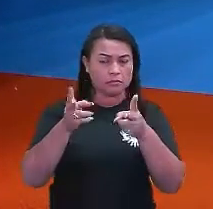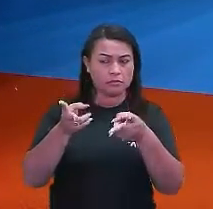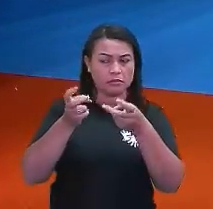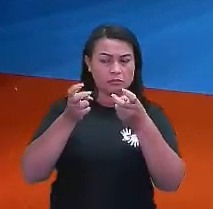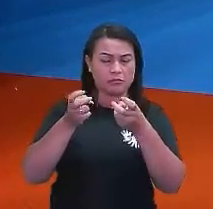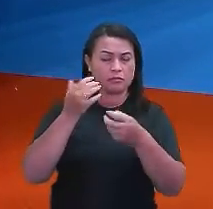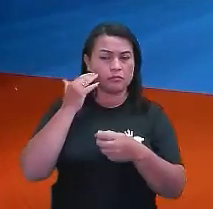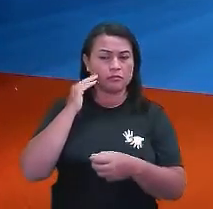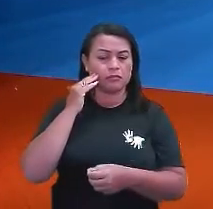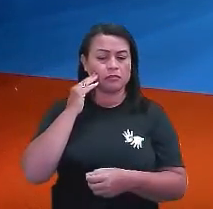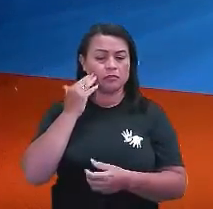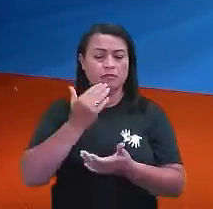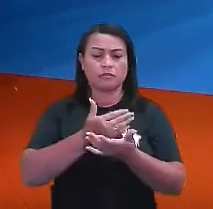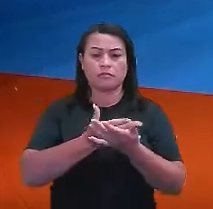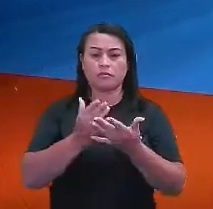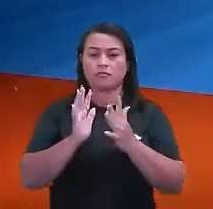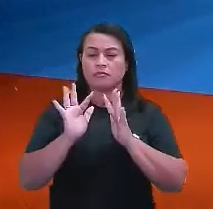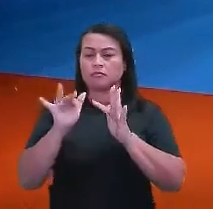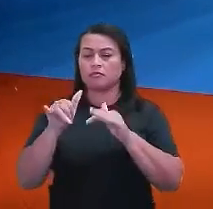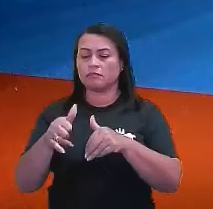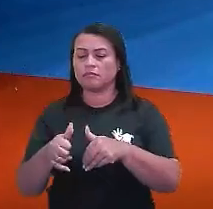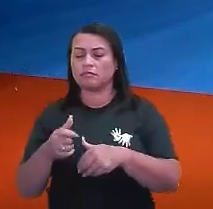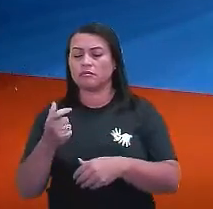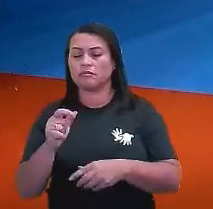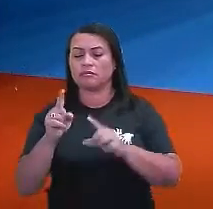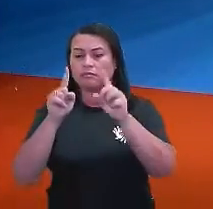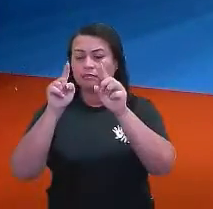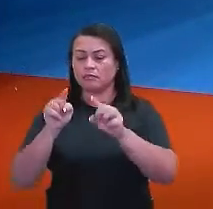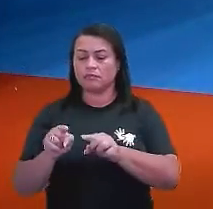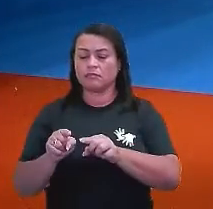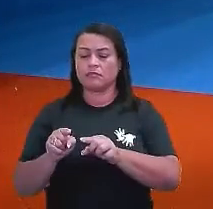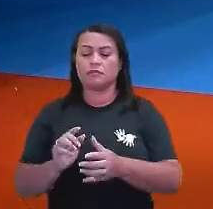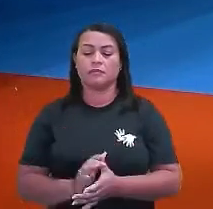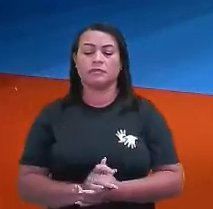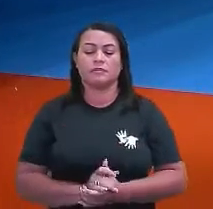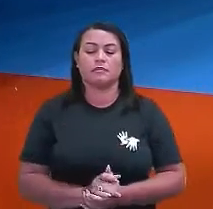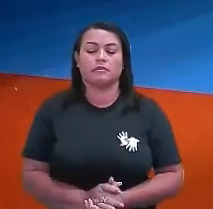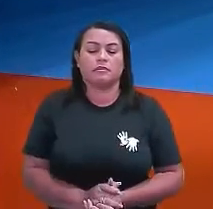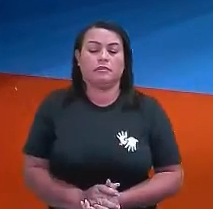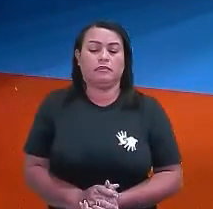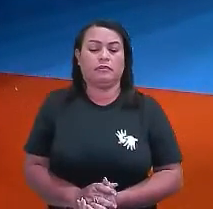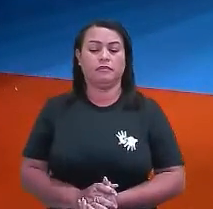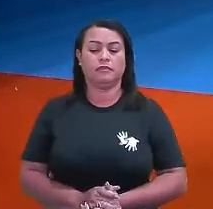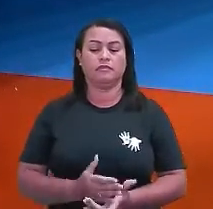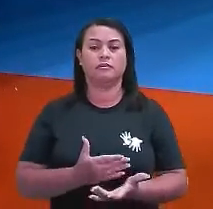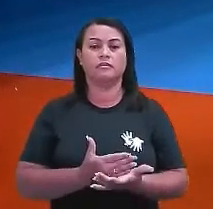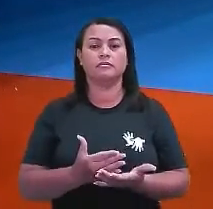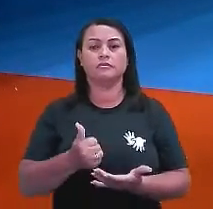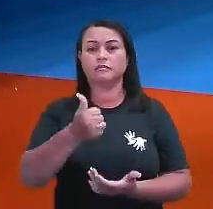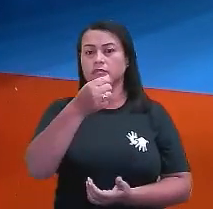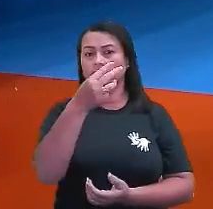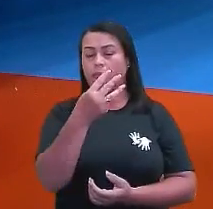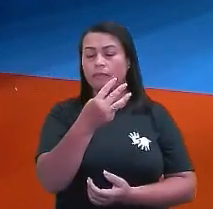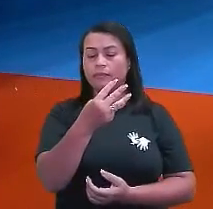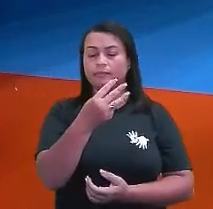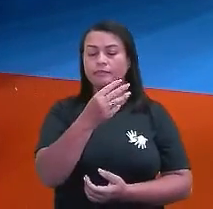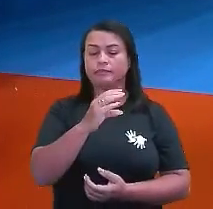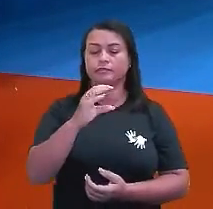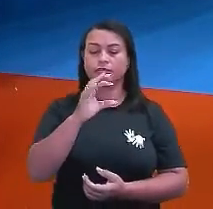temperatura inicial e a final, quando não tem a coluninha do meio. E aí, aqui, ó, comecei com 13 graus